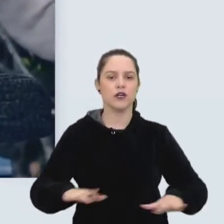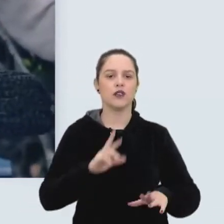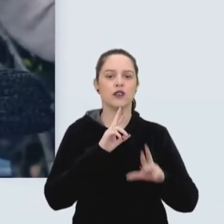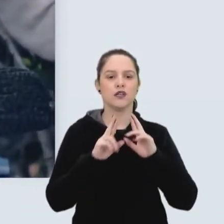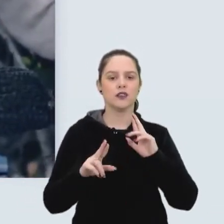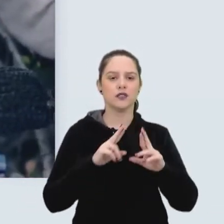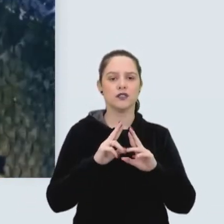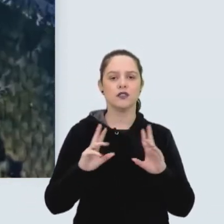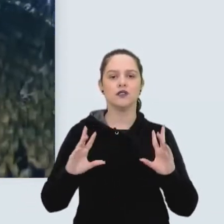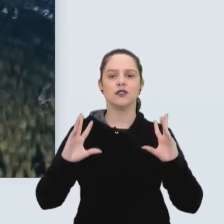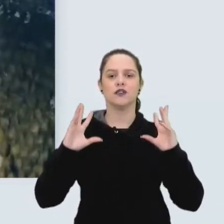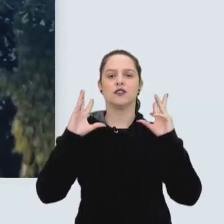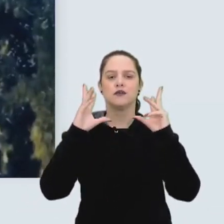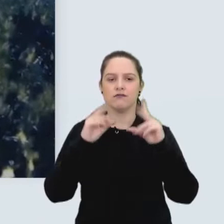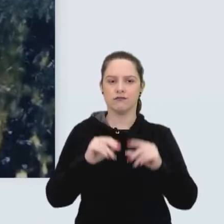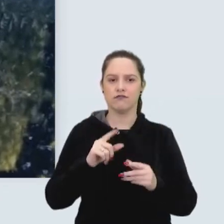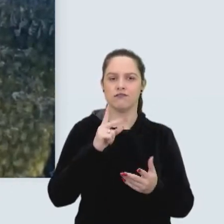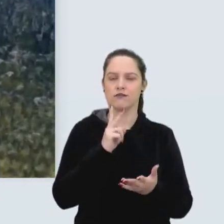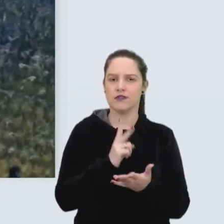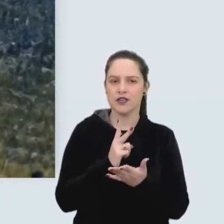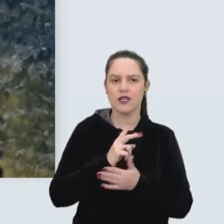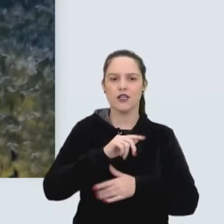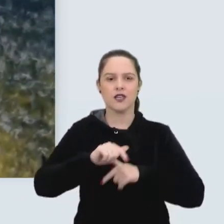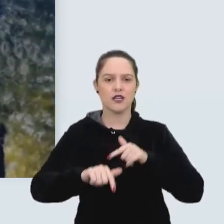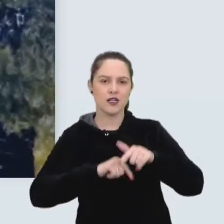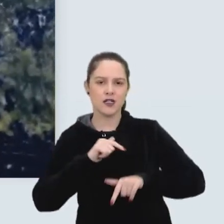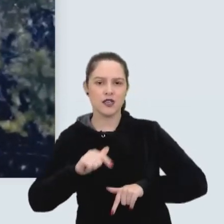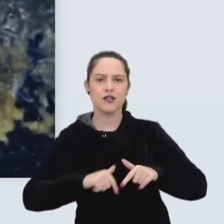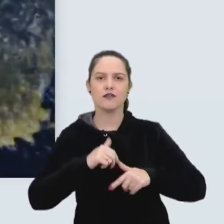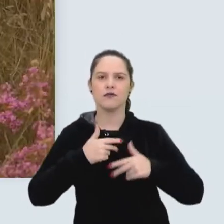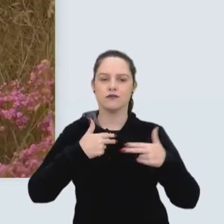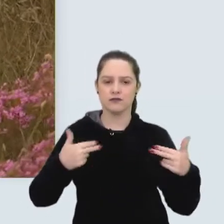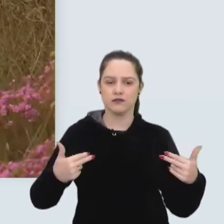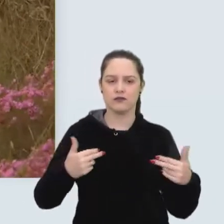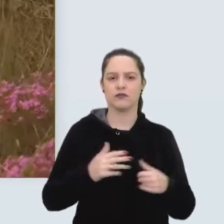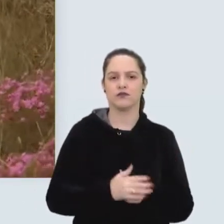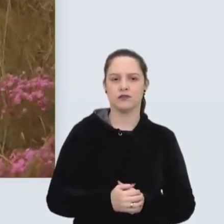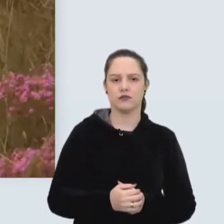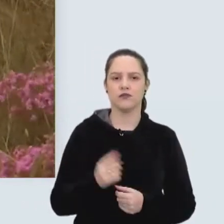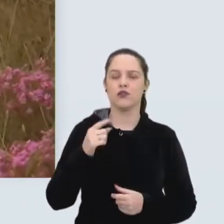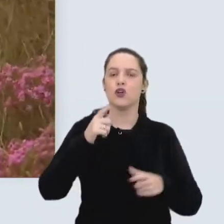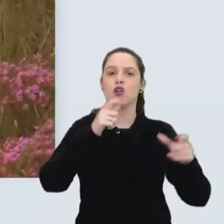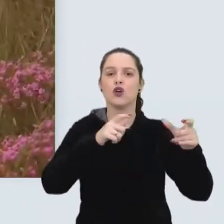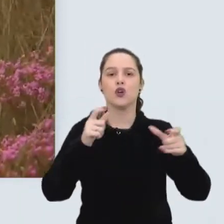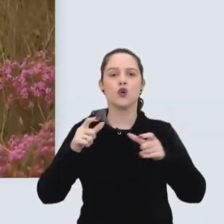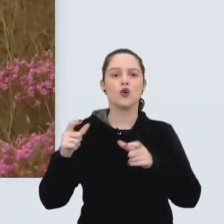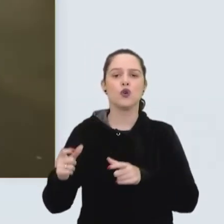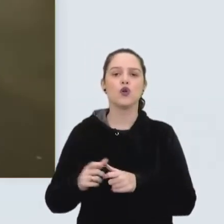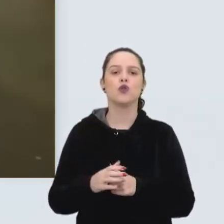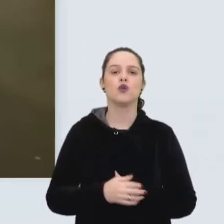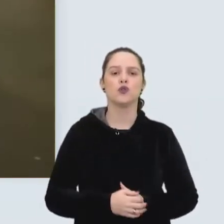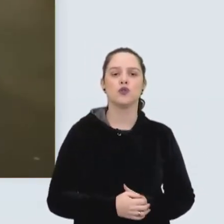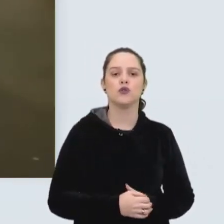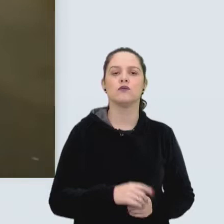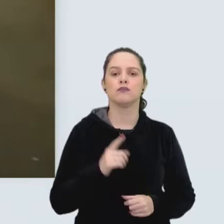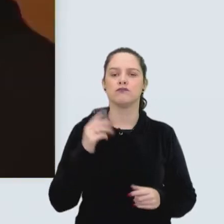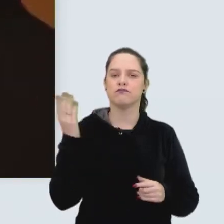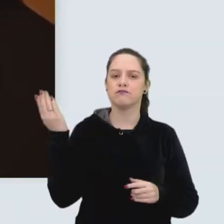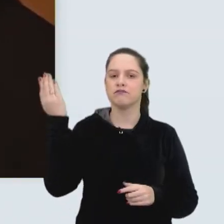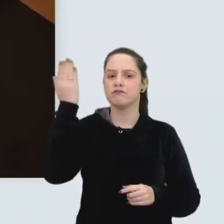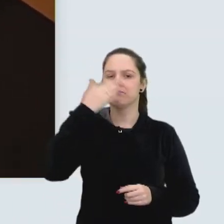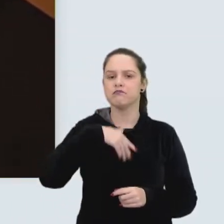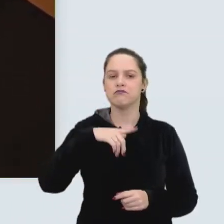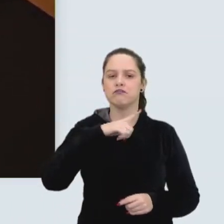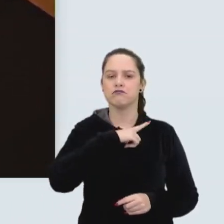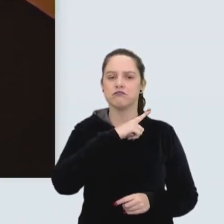a geração de renda e de empregos dentro e fora das áreas protegidas. Então as pessoas vêm visitar o parque, naturalmente vêm procurar o